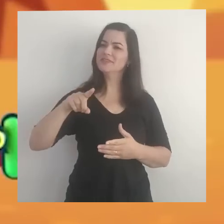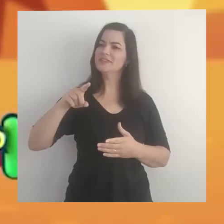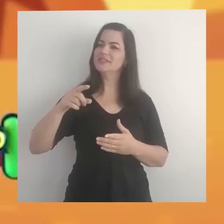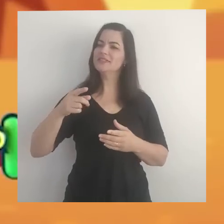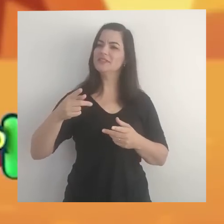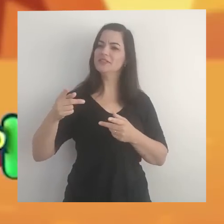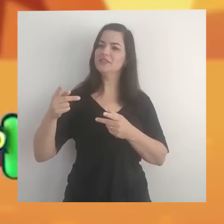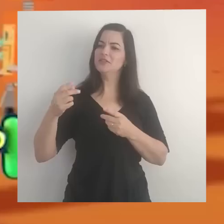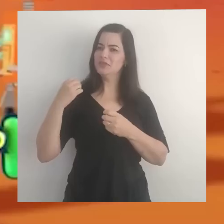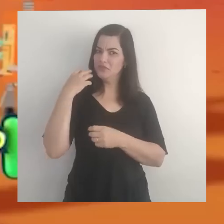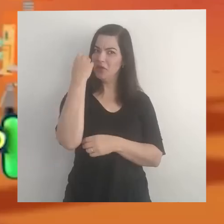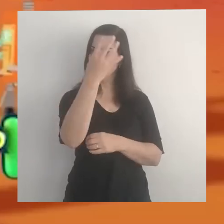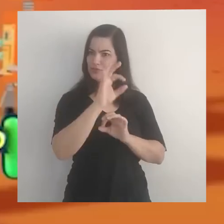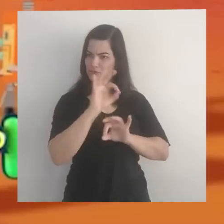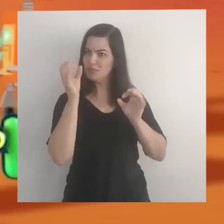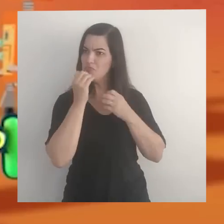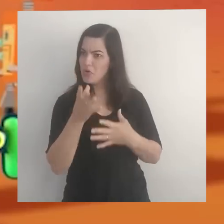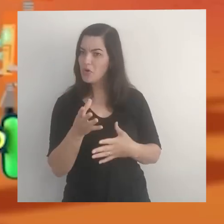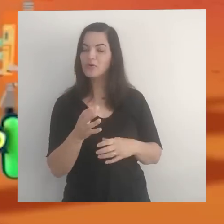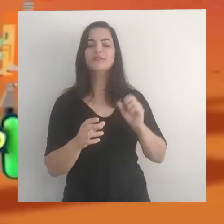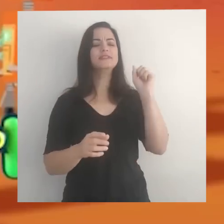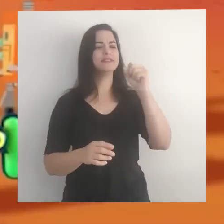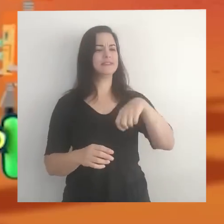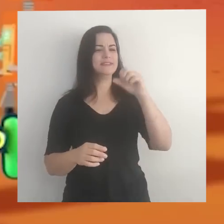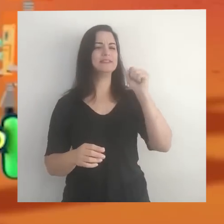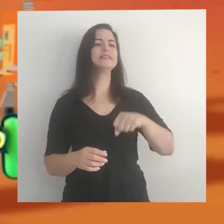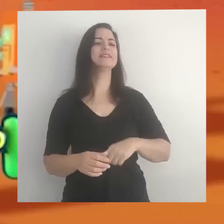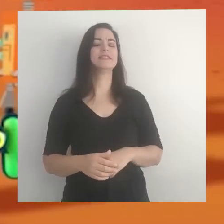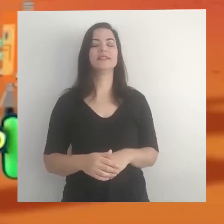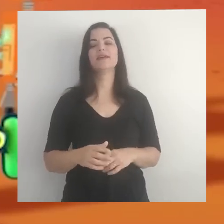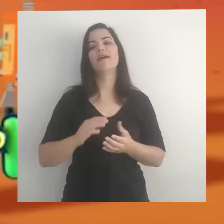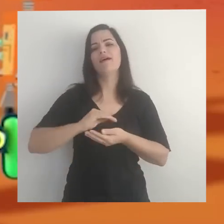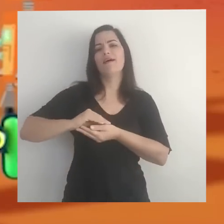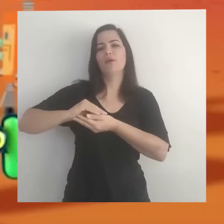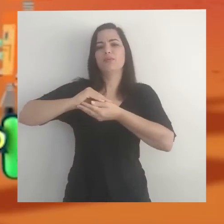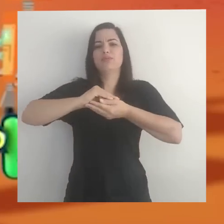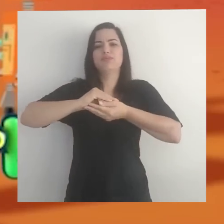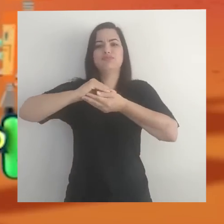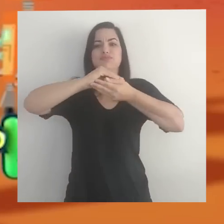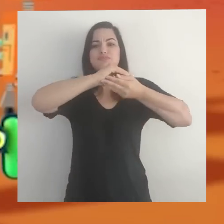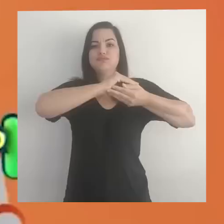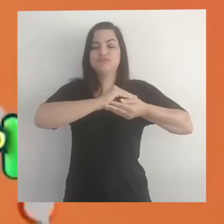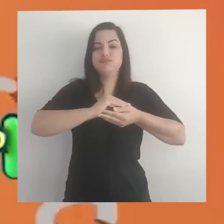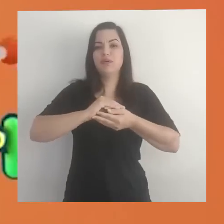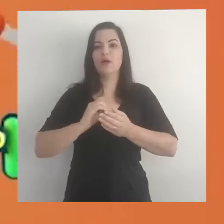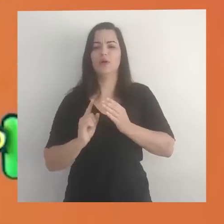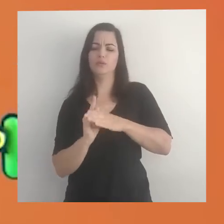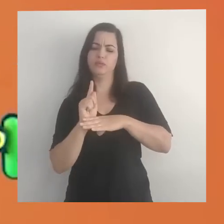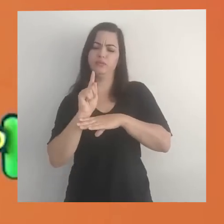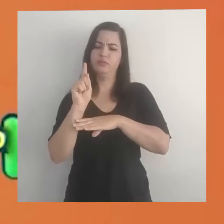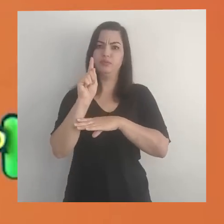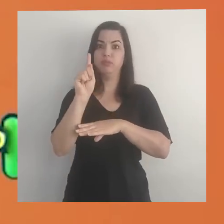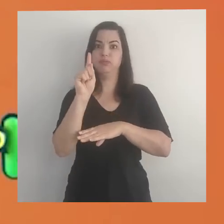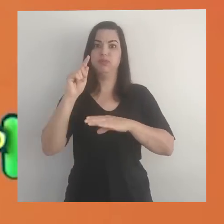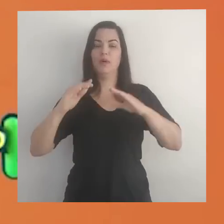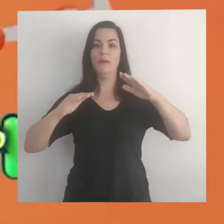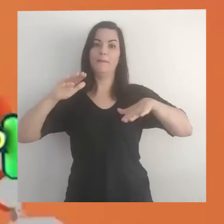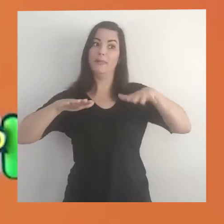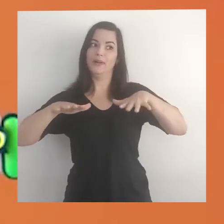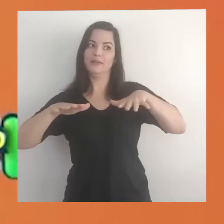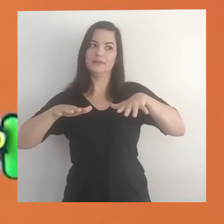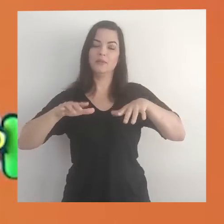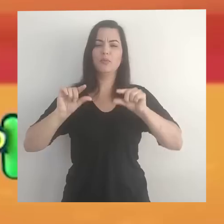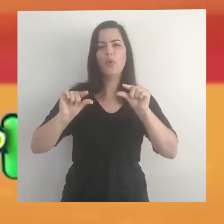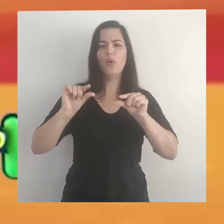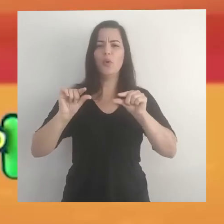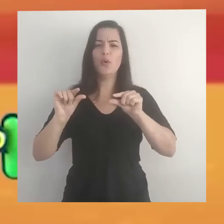Muito obrigada! A nave balançou um pouquinho, mas a gente nem sentiu direito. Né, Cláudio? A gente não tem medo de